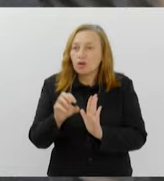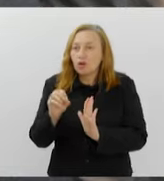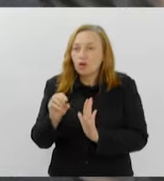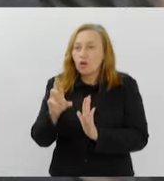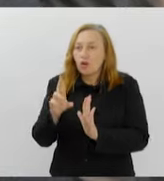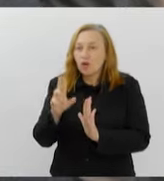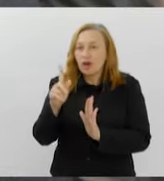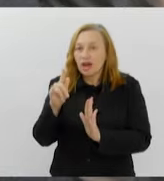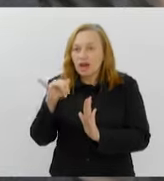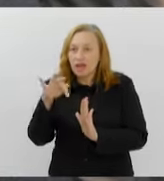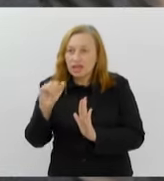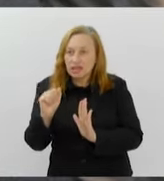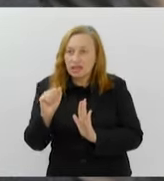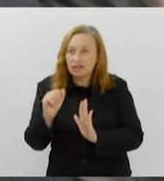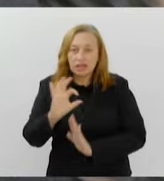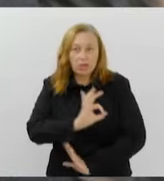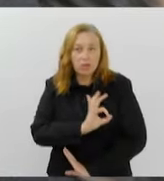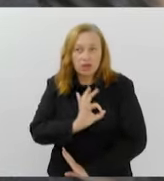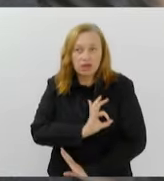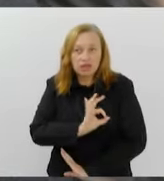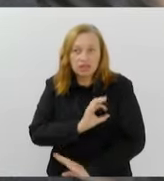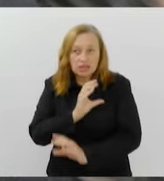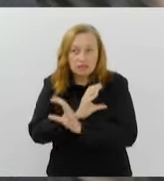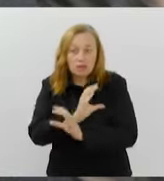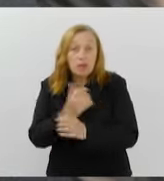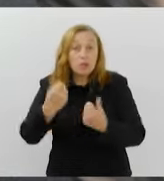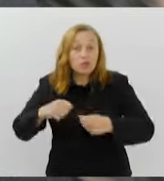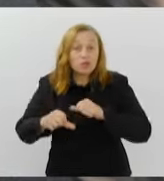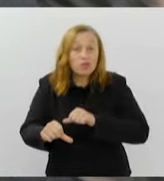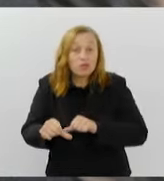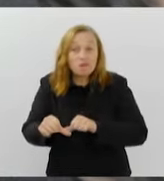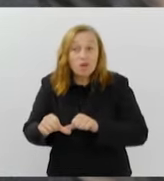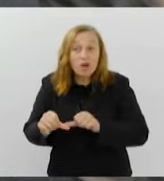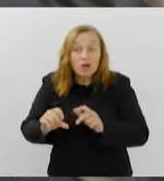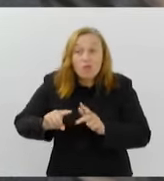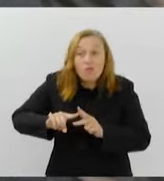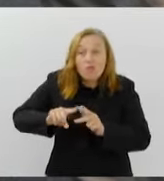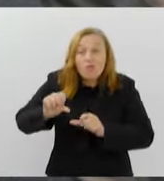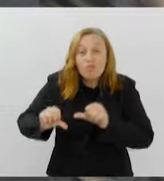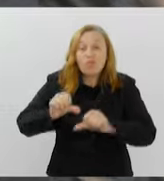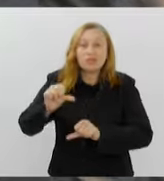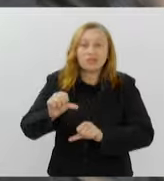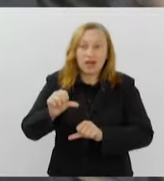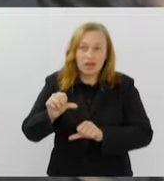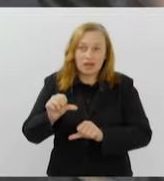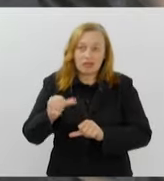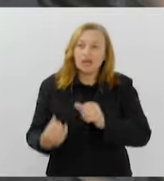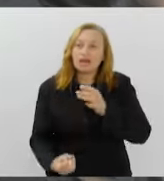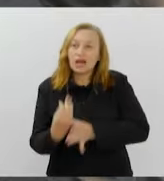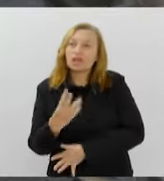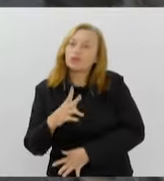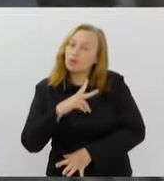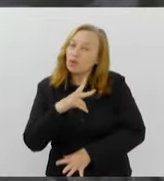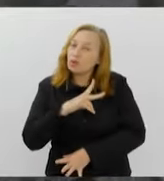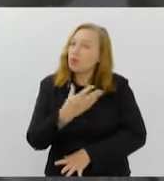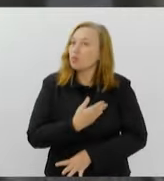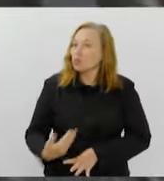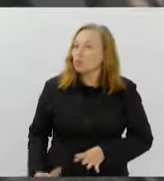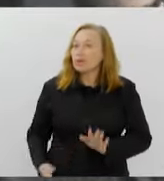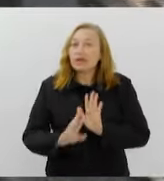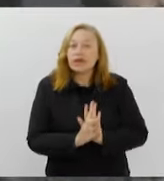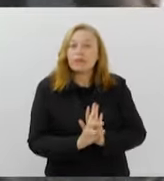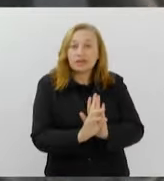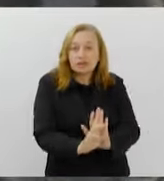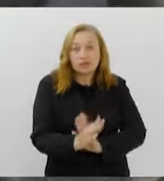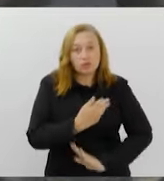Civil e teve que mudar algo que foi construído pelo próprio governo pelas representações do